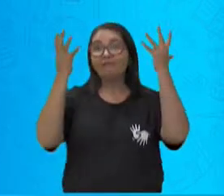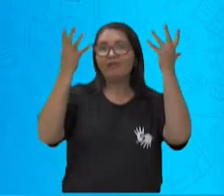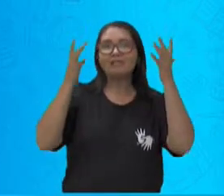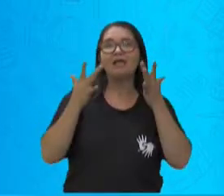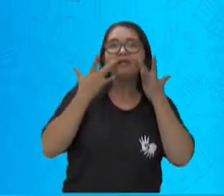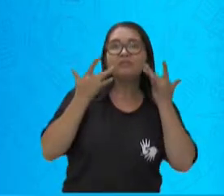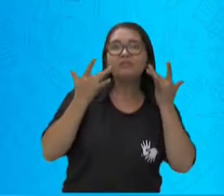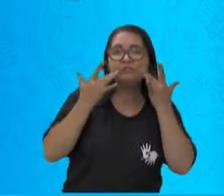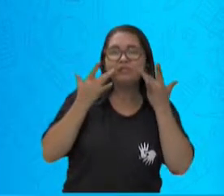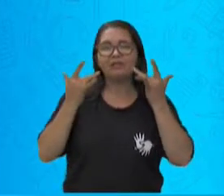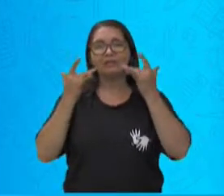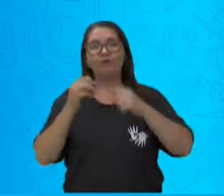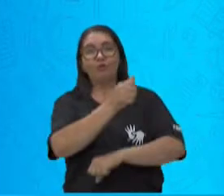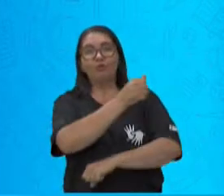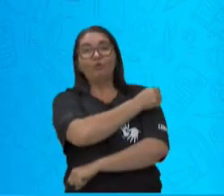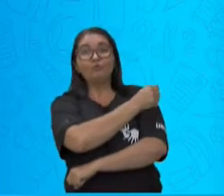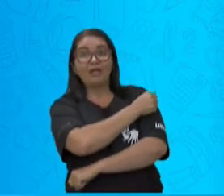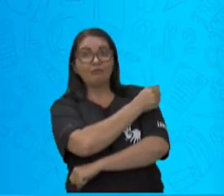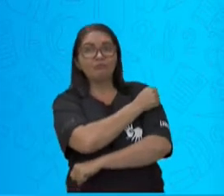pelos alunos do ensino médio.